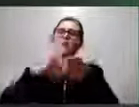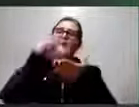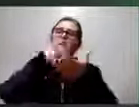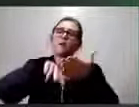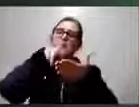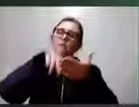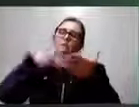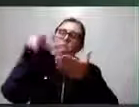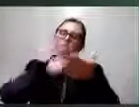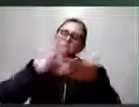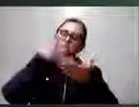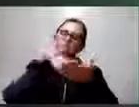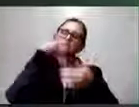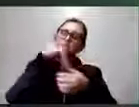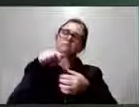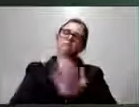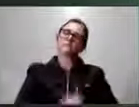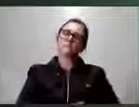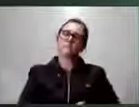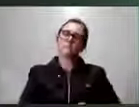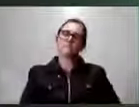relação a essa questão?